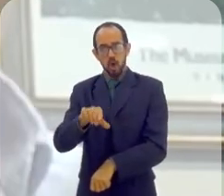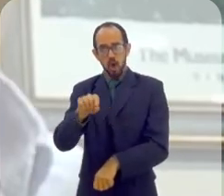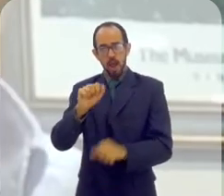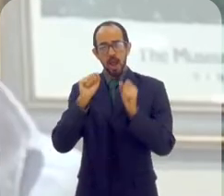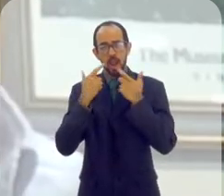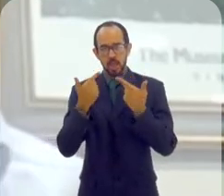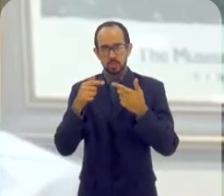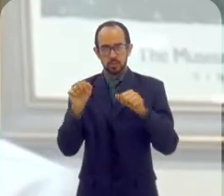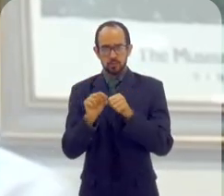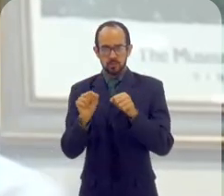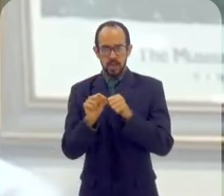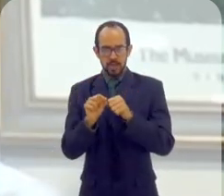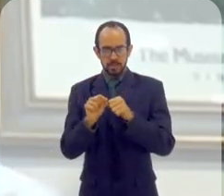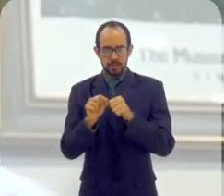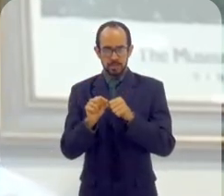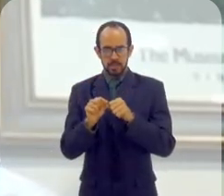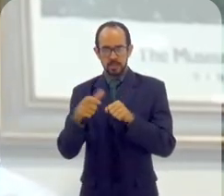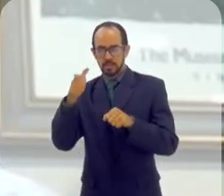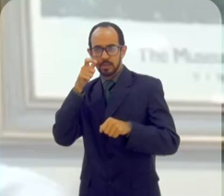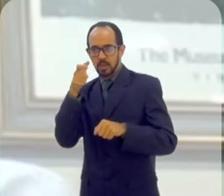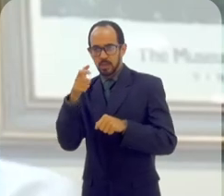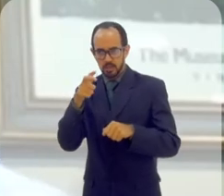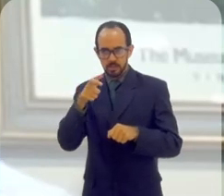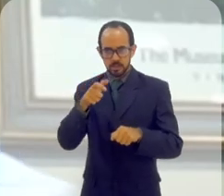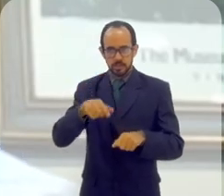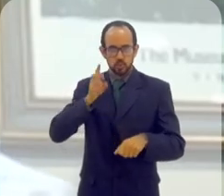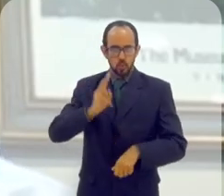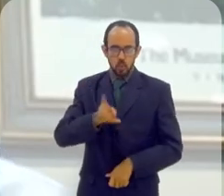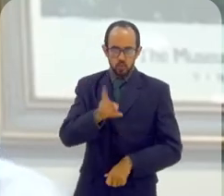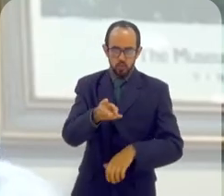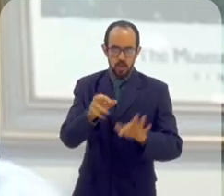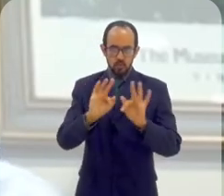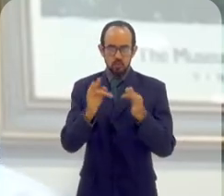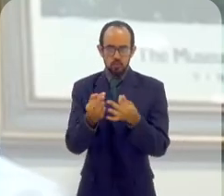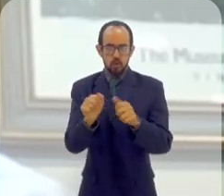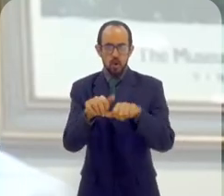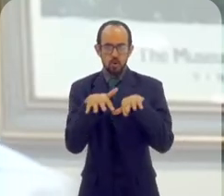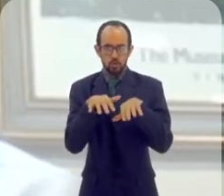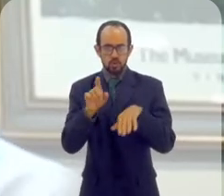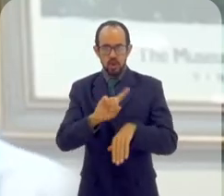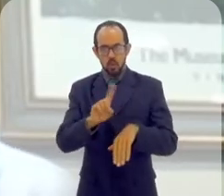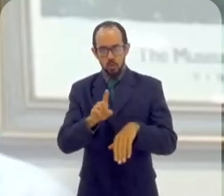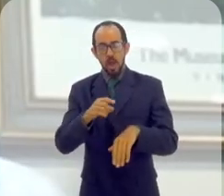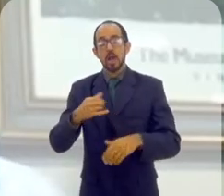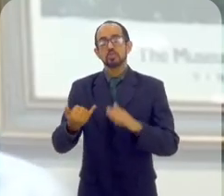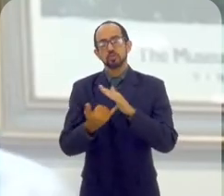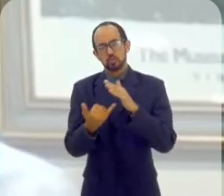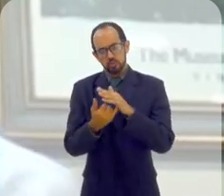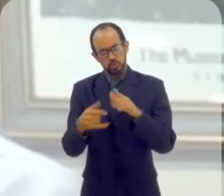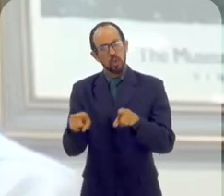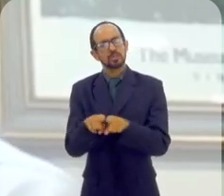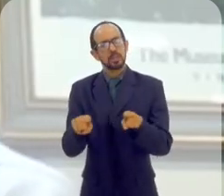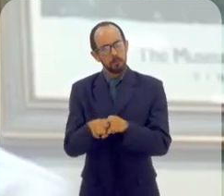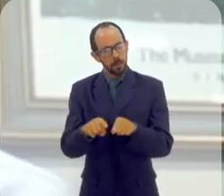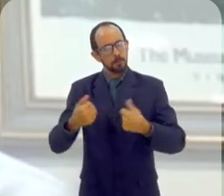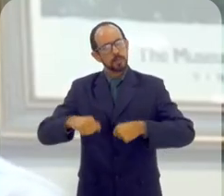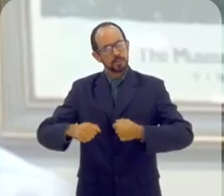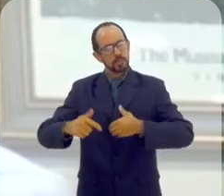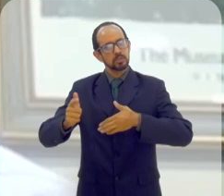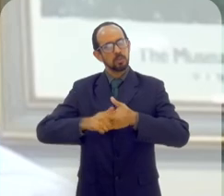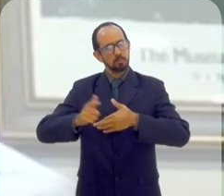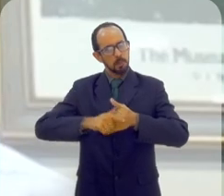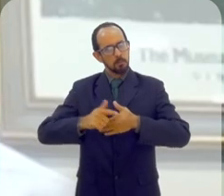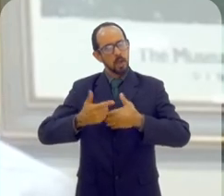não é só a leste que faz esse movimento de ter o fórum é mantê-lo mas a identidade também tem que estar participando